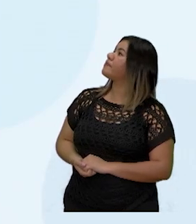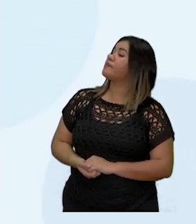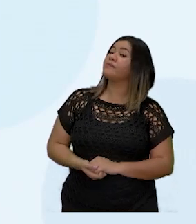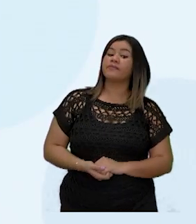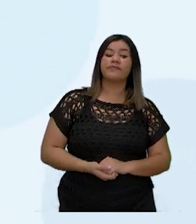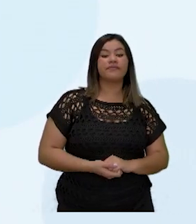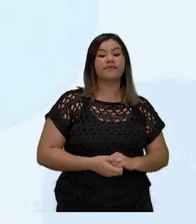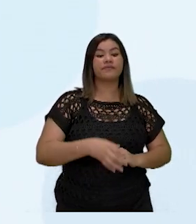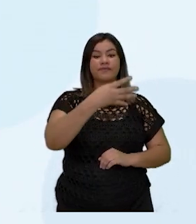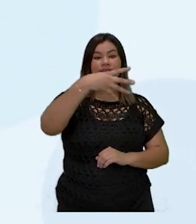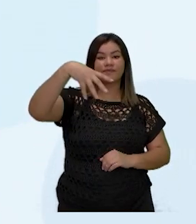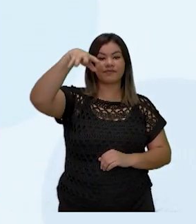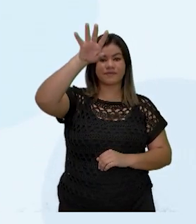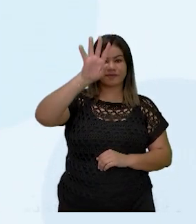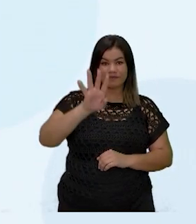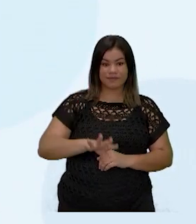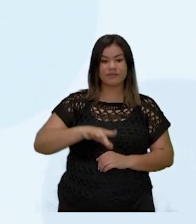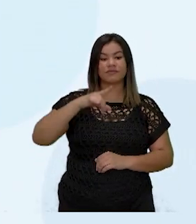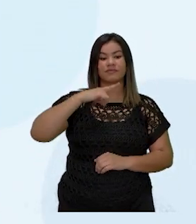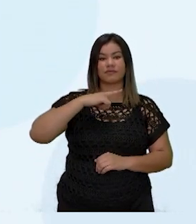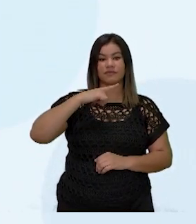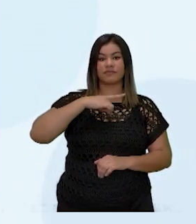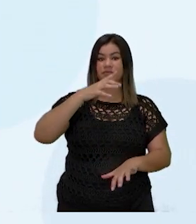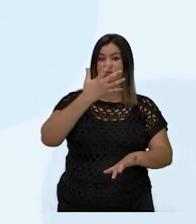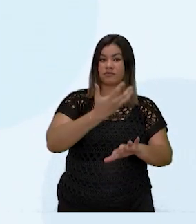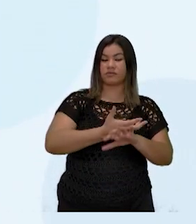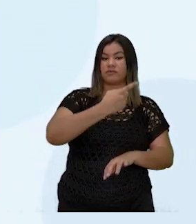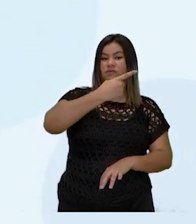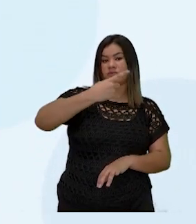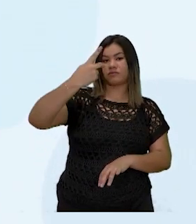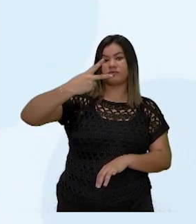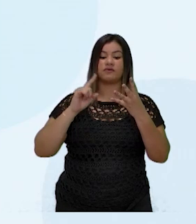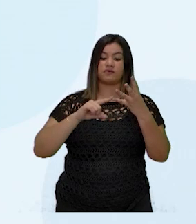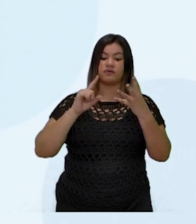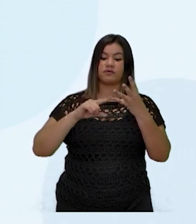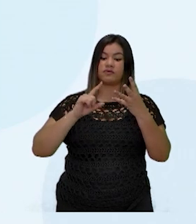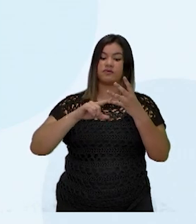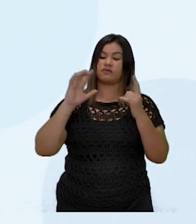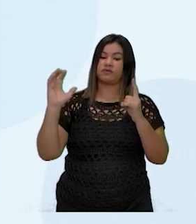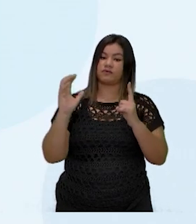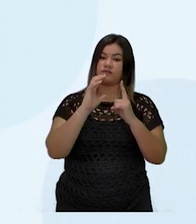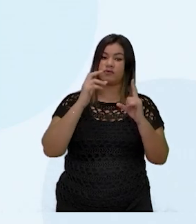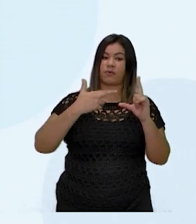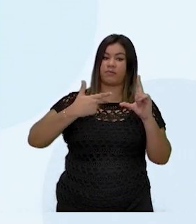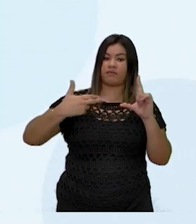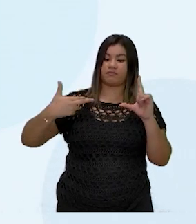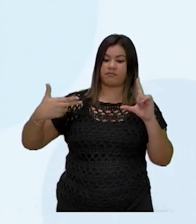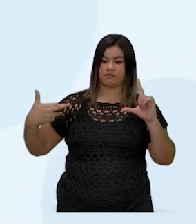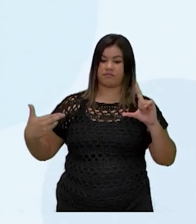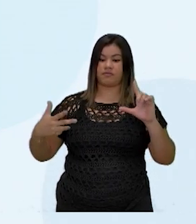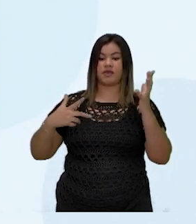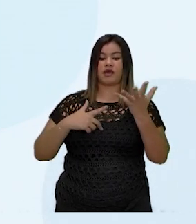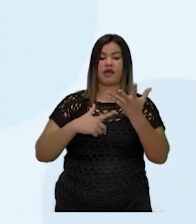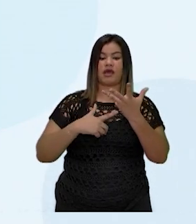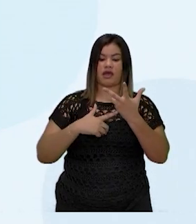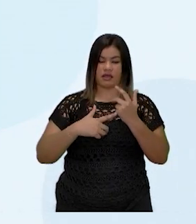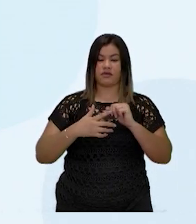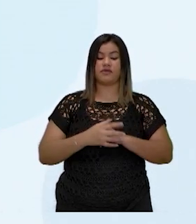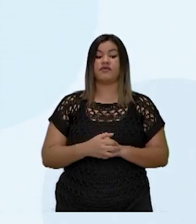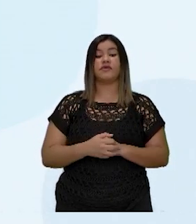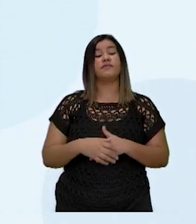é o componente fenômenos físicos e interpretação de gráficos, habilitação prioritária física, com 2 aulas semanais.